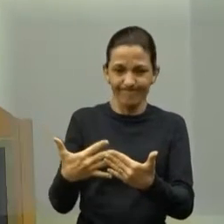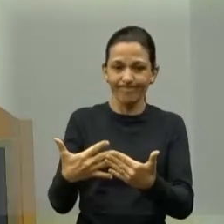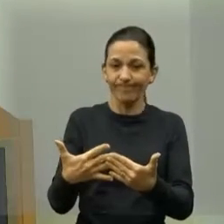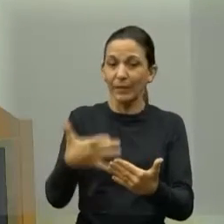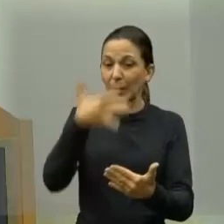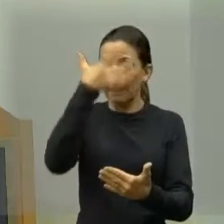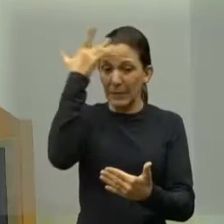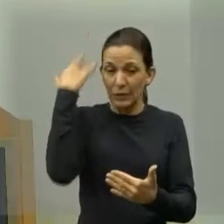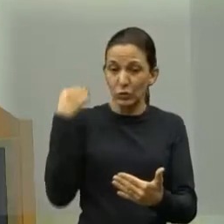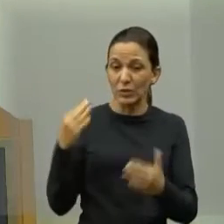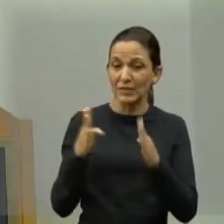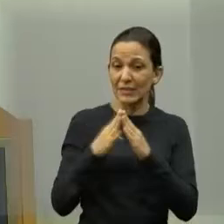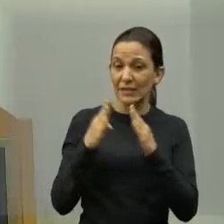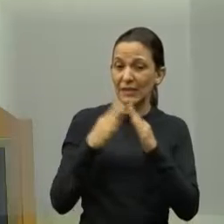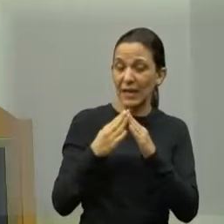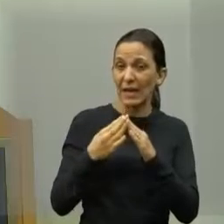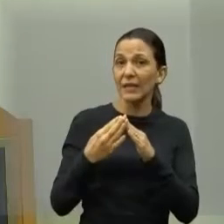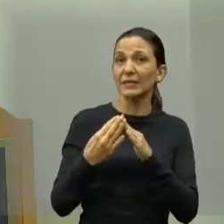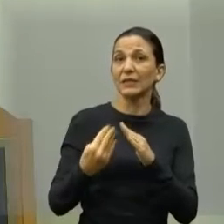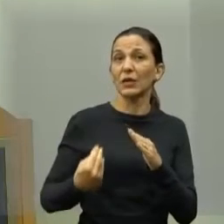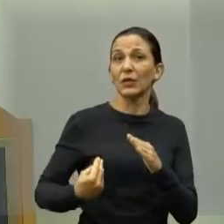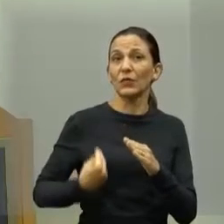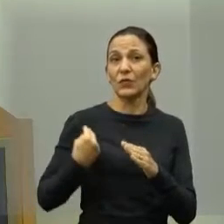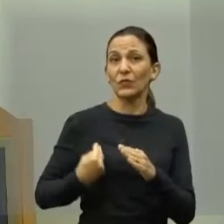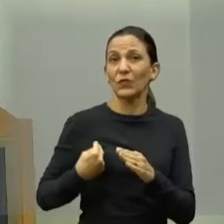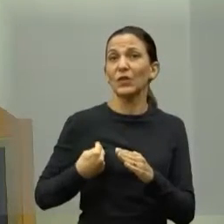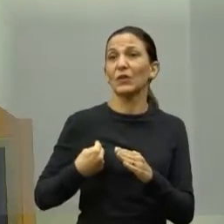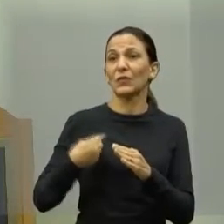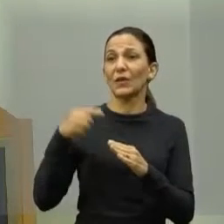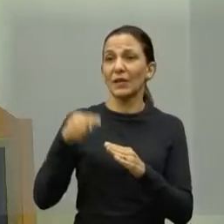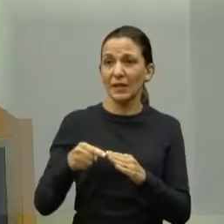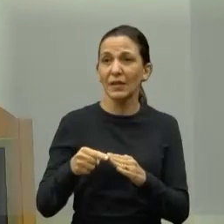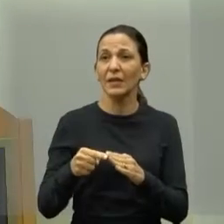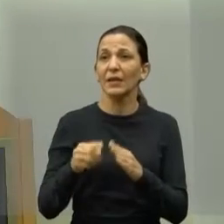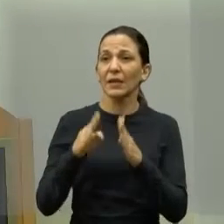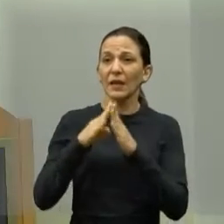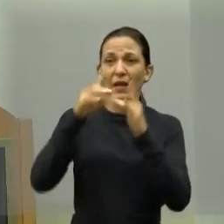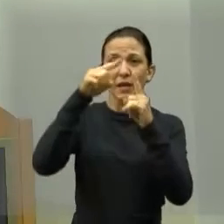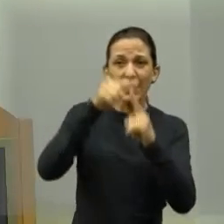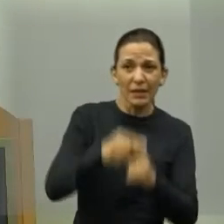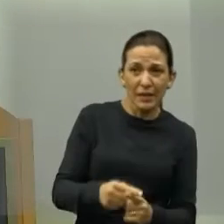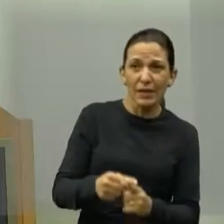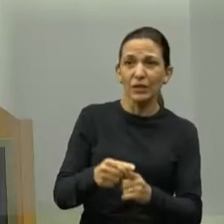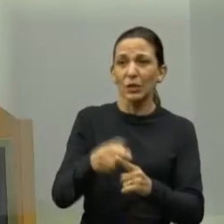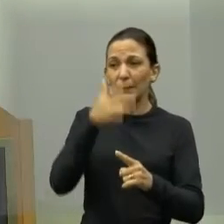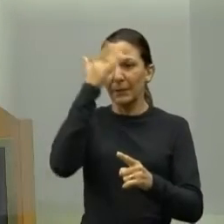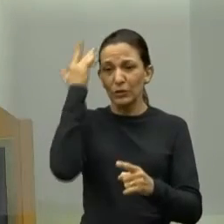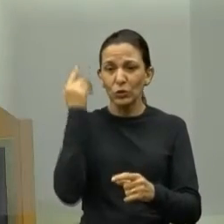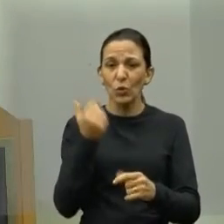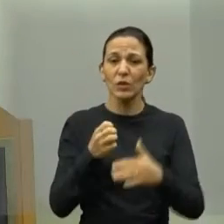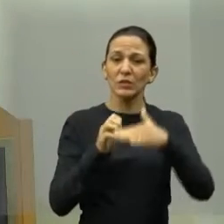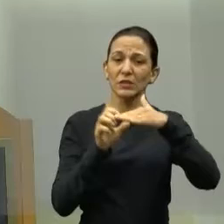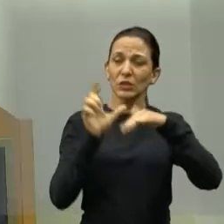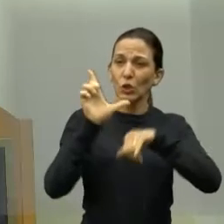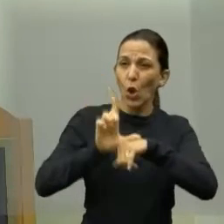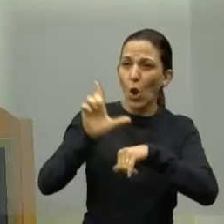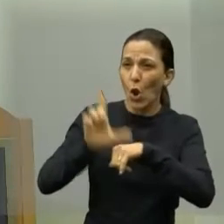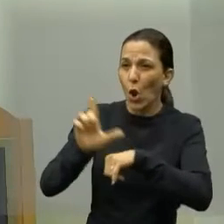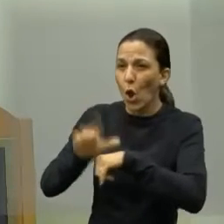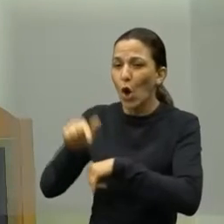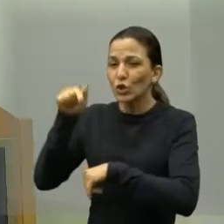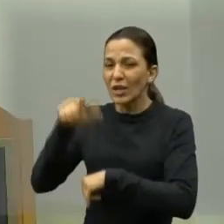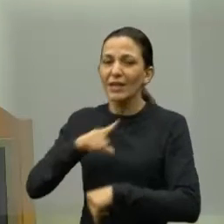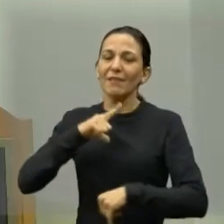do Carmo, com os fiéis da igreja, com os comerciantes do entorno e, acima de tudo, com as vítimas das